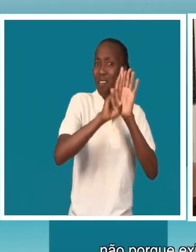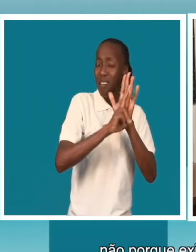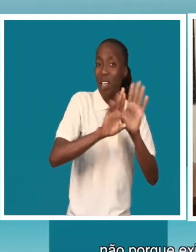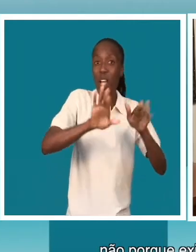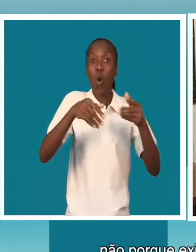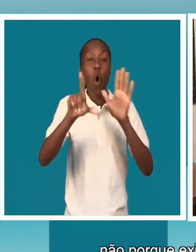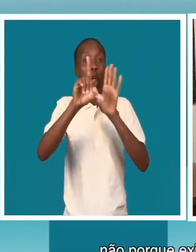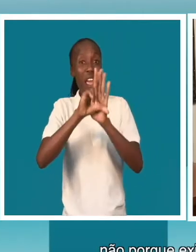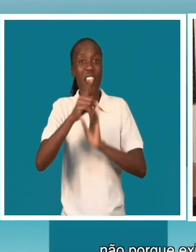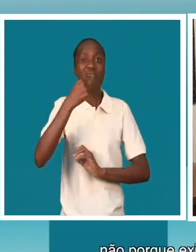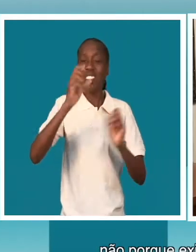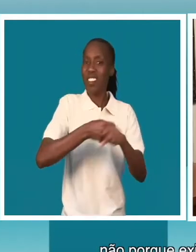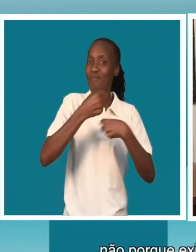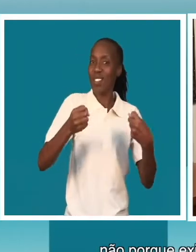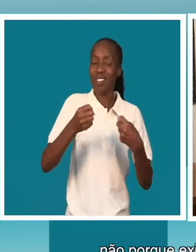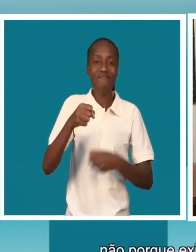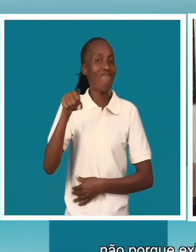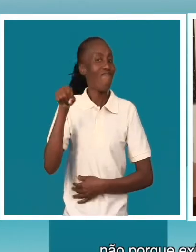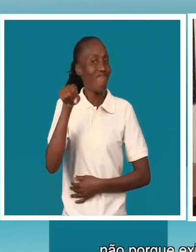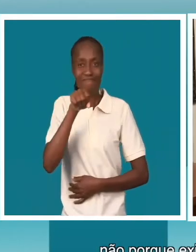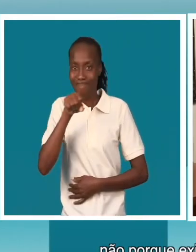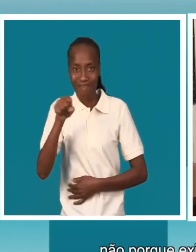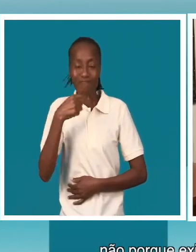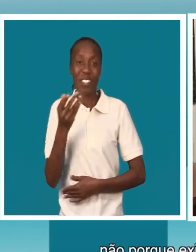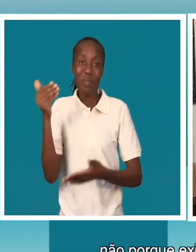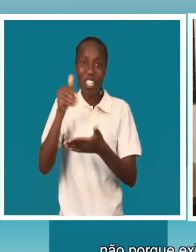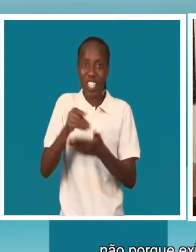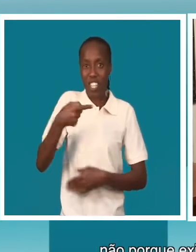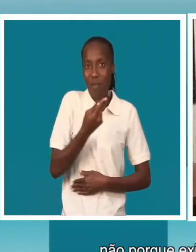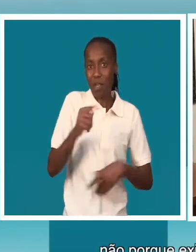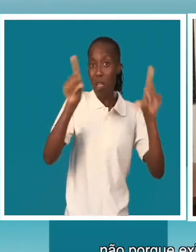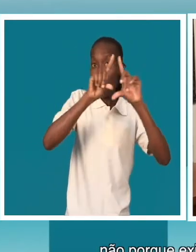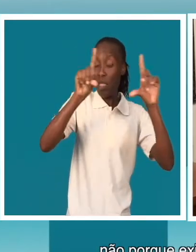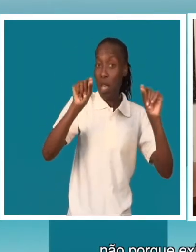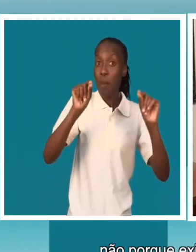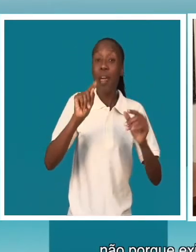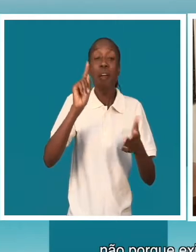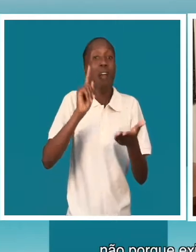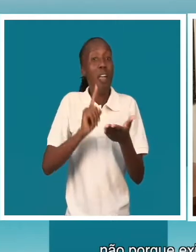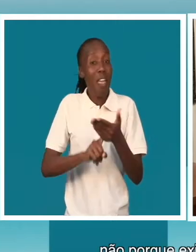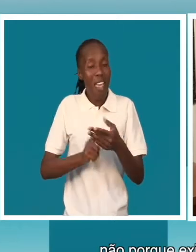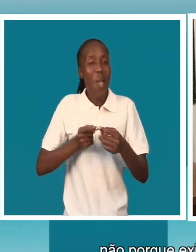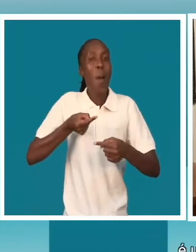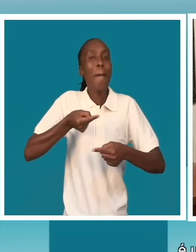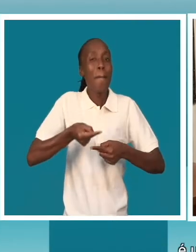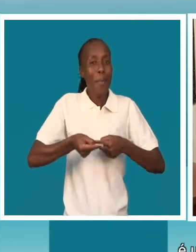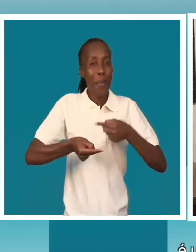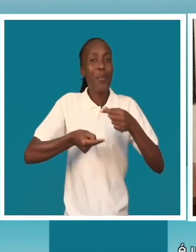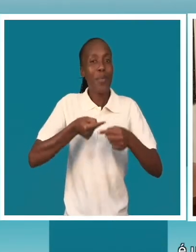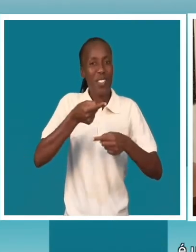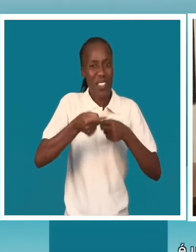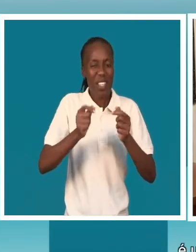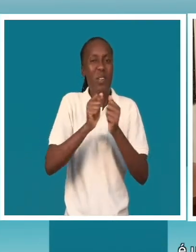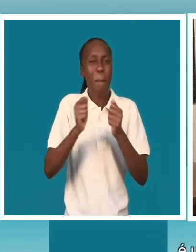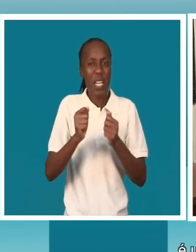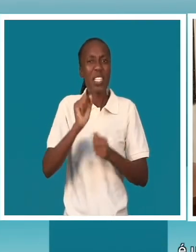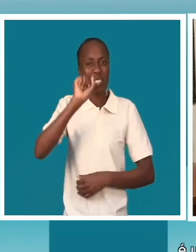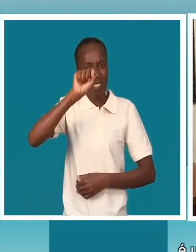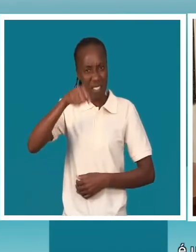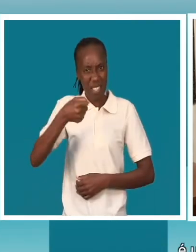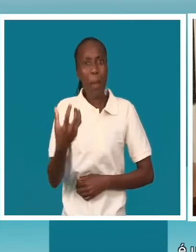que é proibido ou que impeça apresentei segue essa etapa é é um é um processo